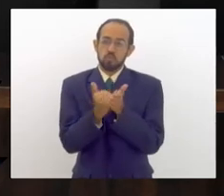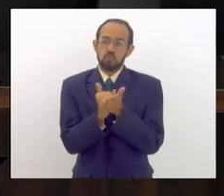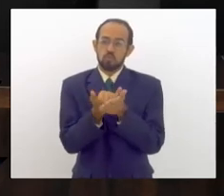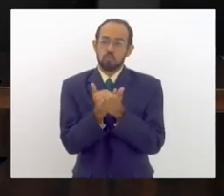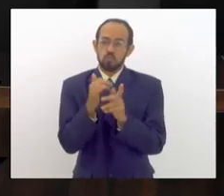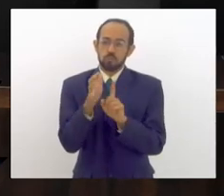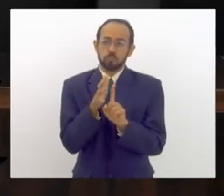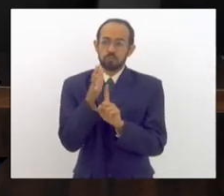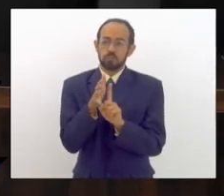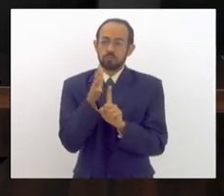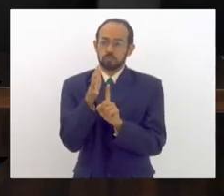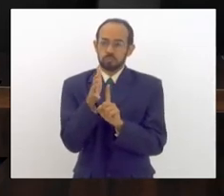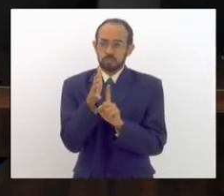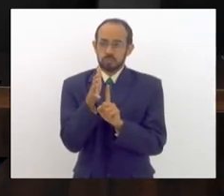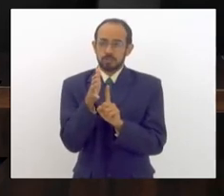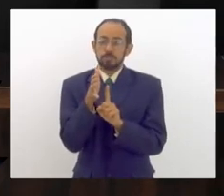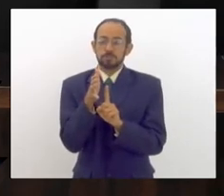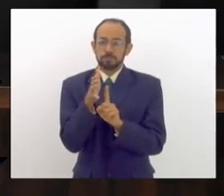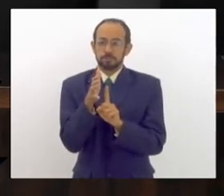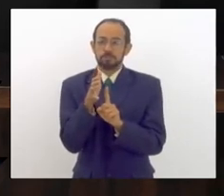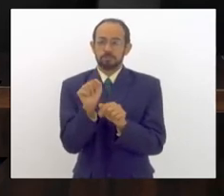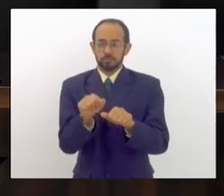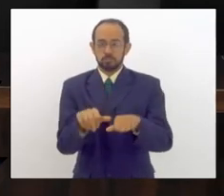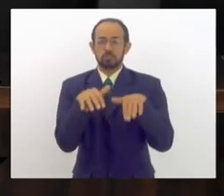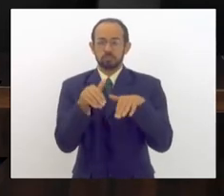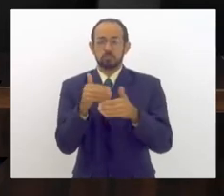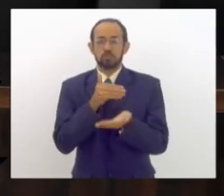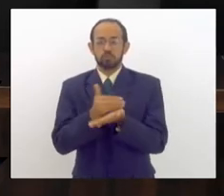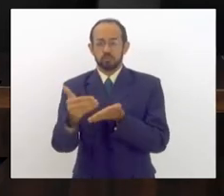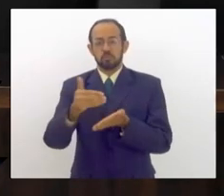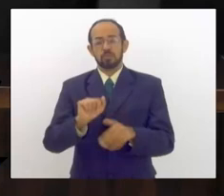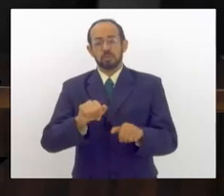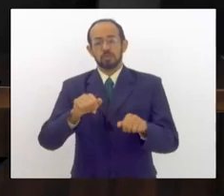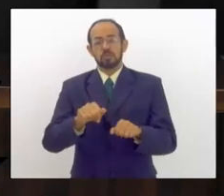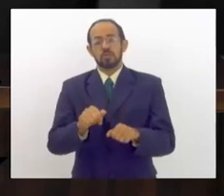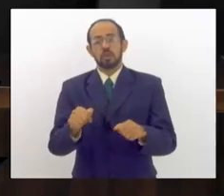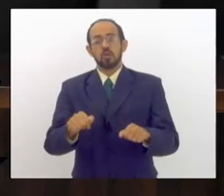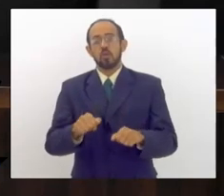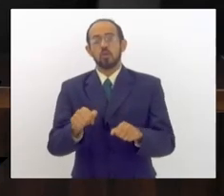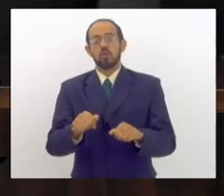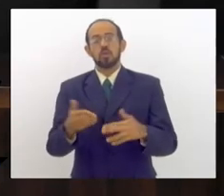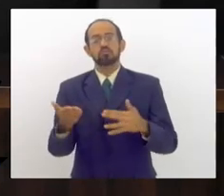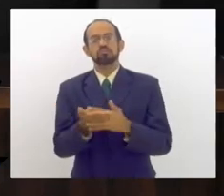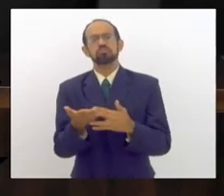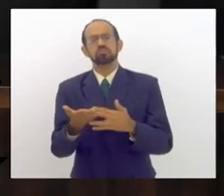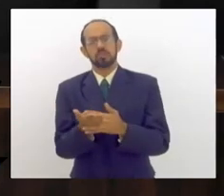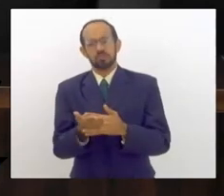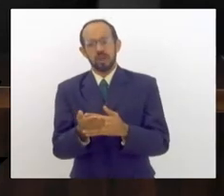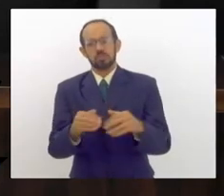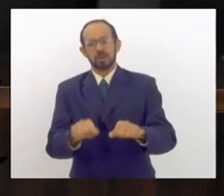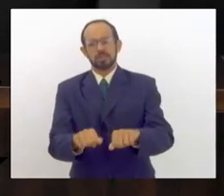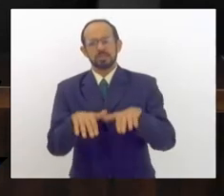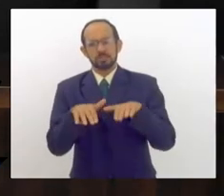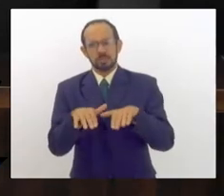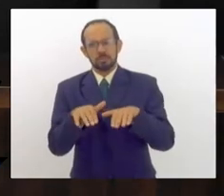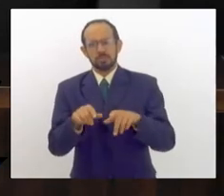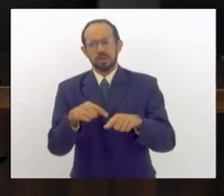oradoras inscritos no expediente inicial, suspendo a sessão para que em breve